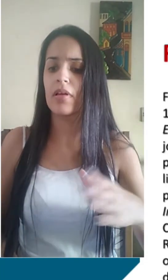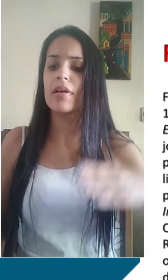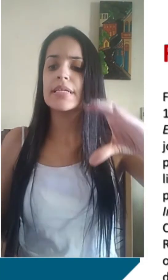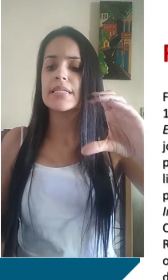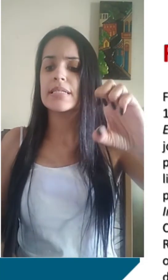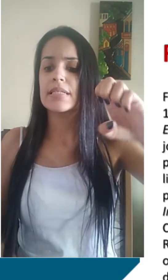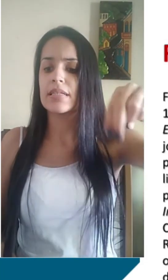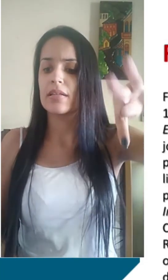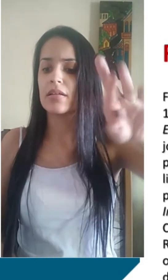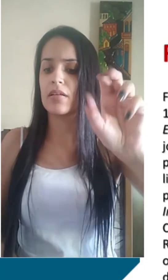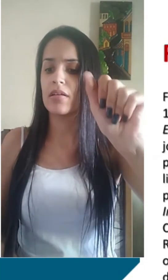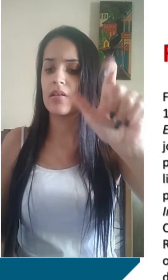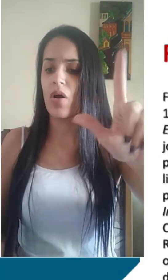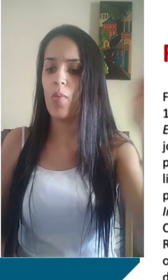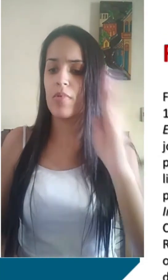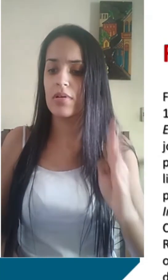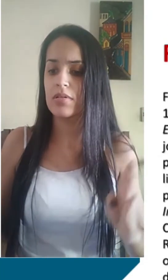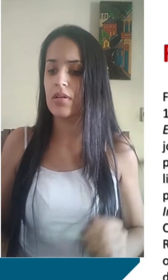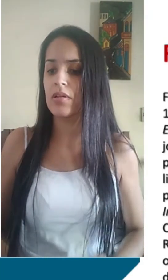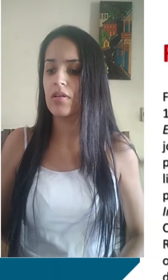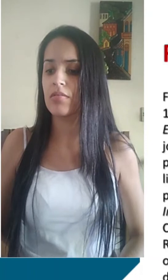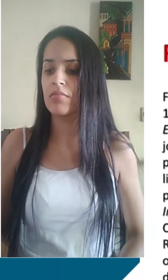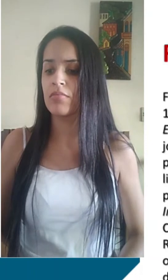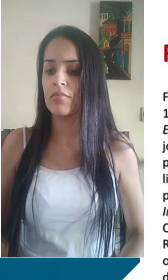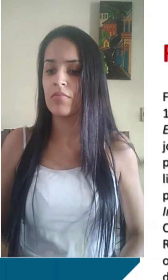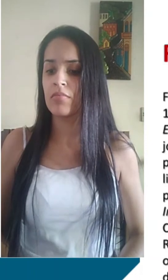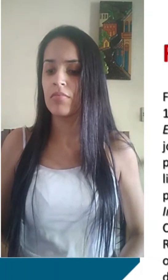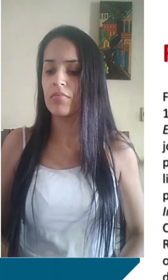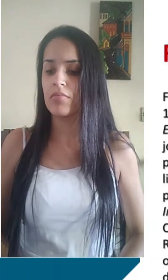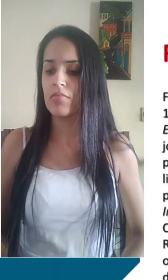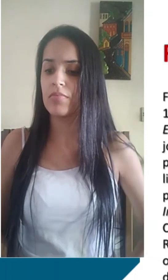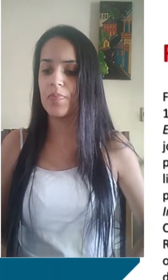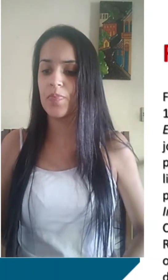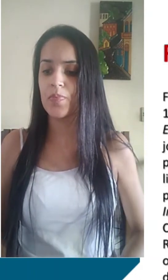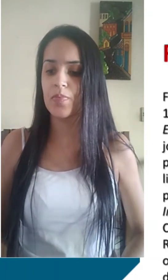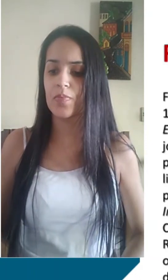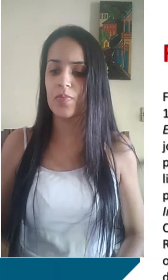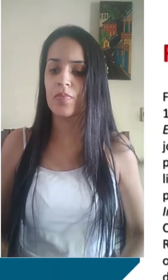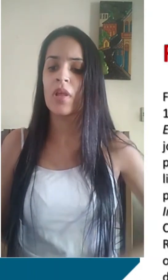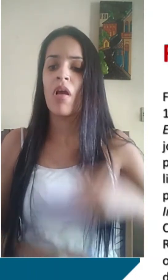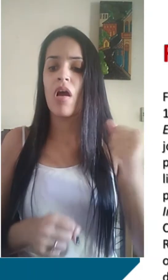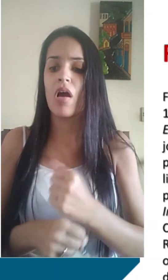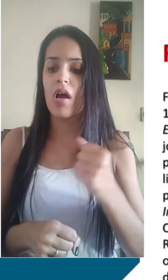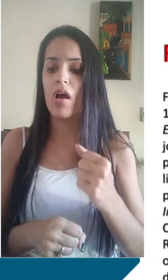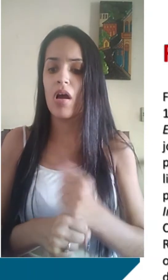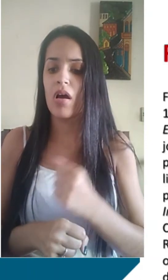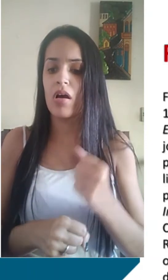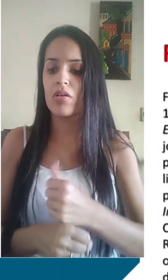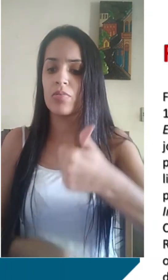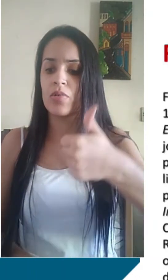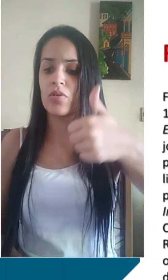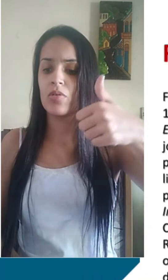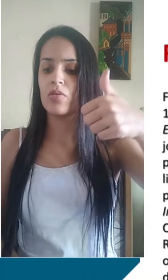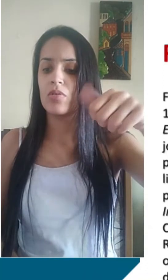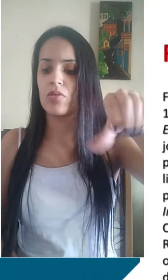póstuma Poesias é publicada. A obra de Francisca Júlia é uma das mais significativas do